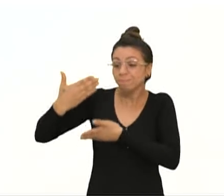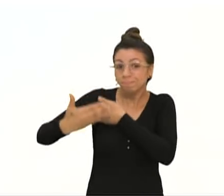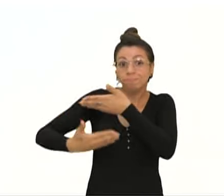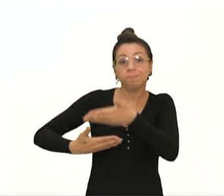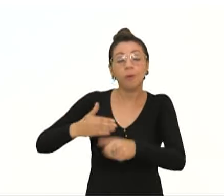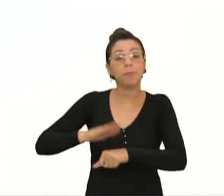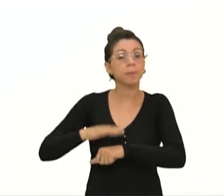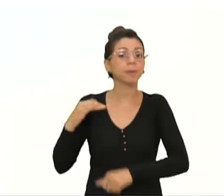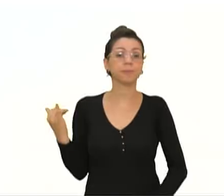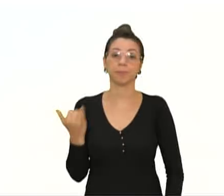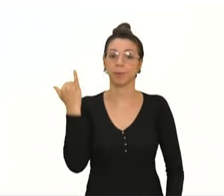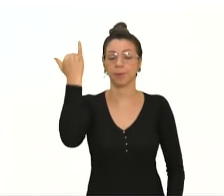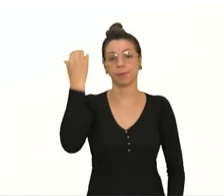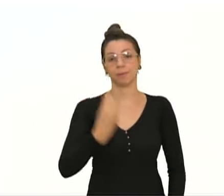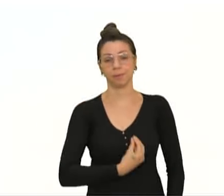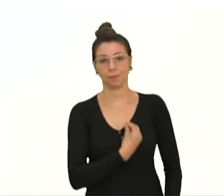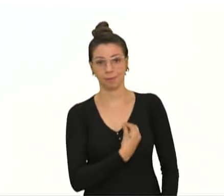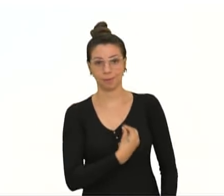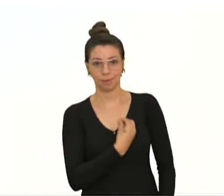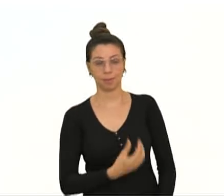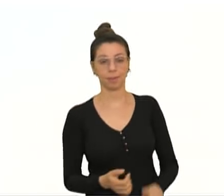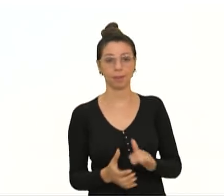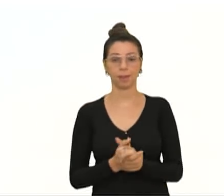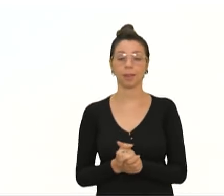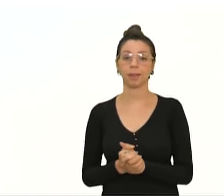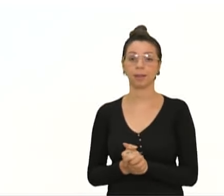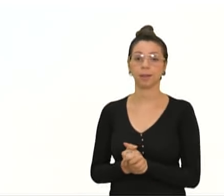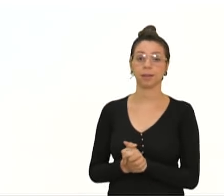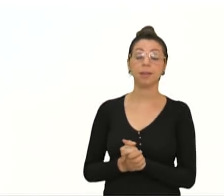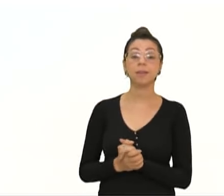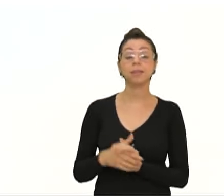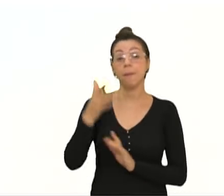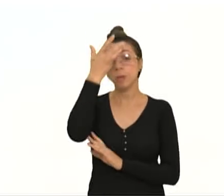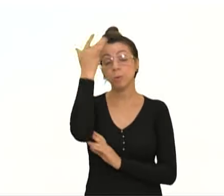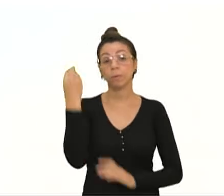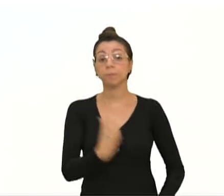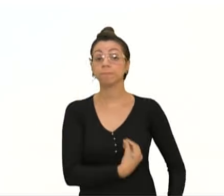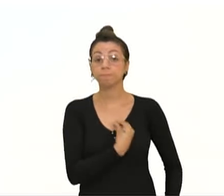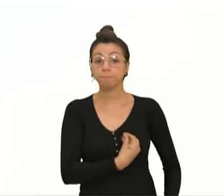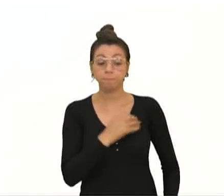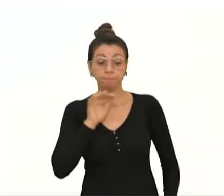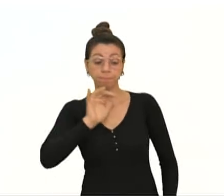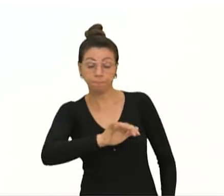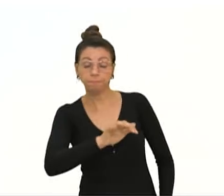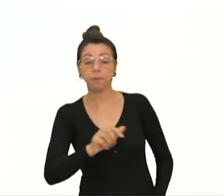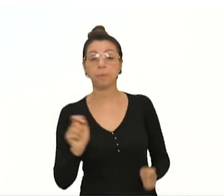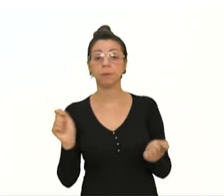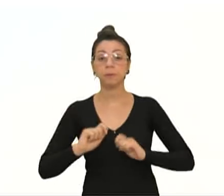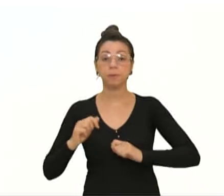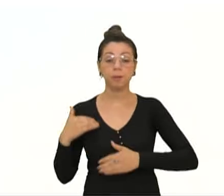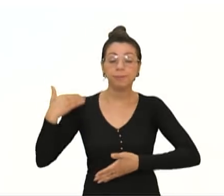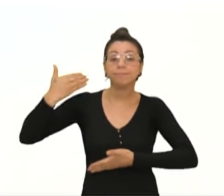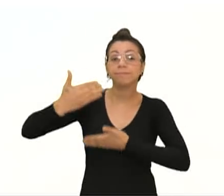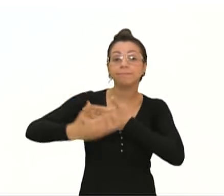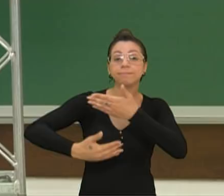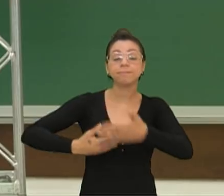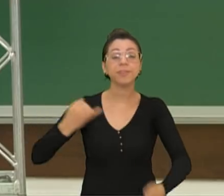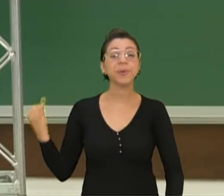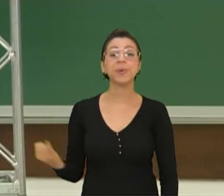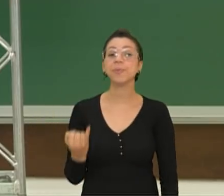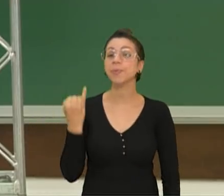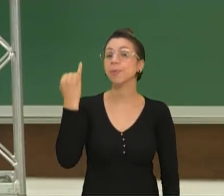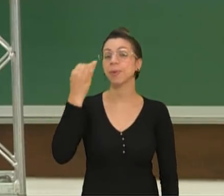vida. É se uma pessoa conseguir viver assim, terá atingido algo muito importante e